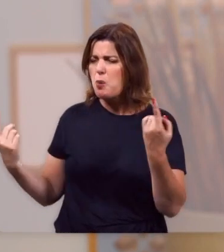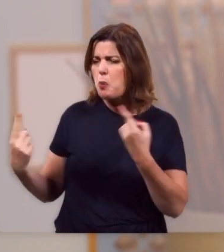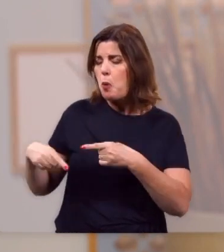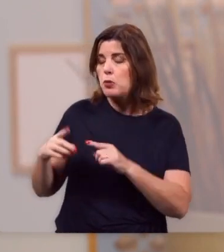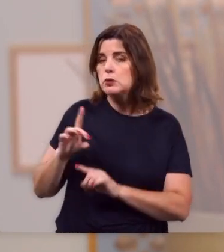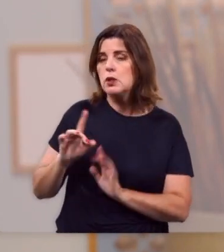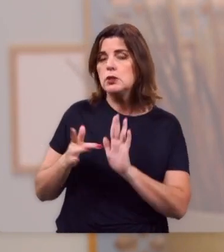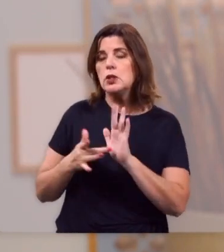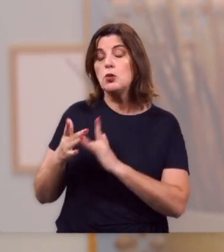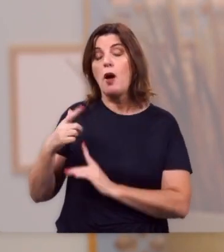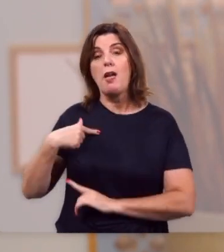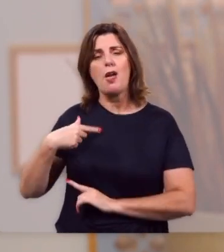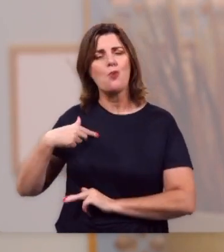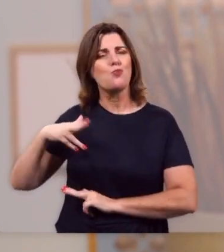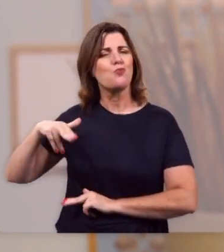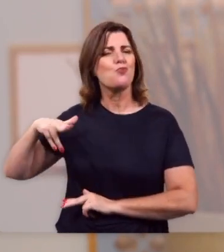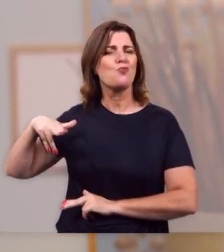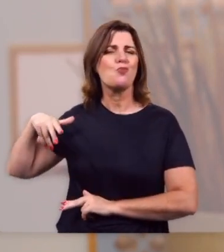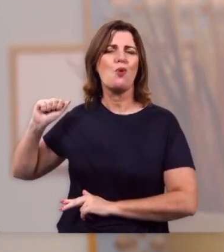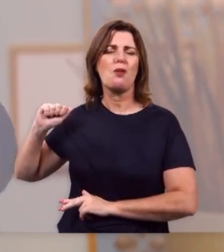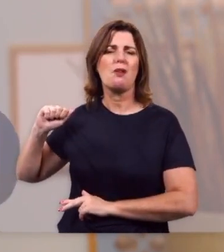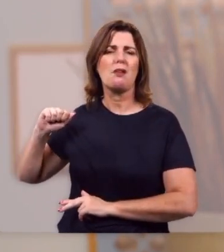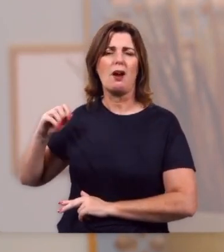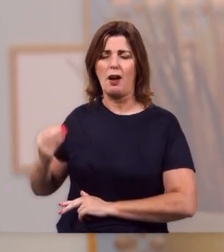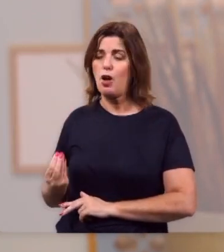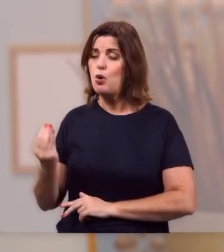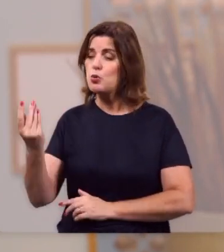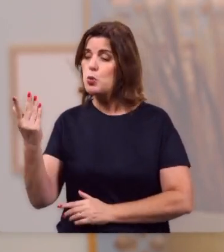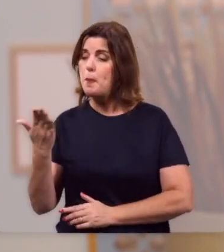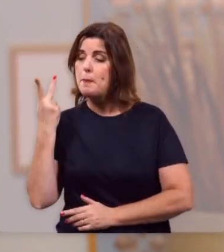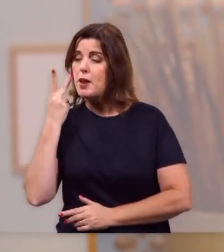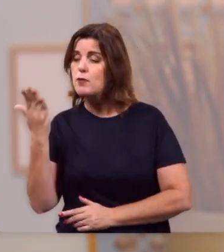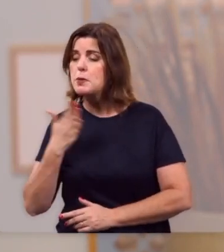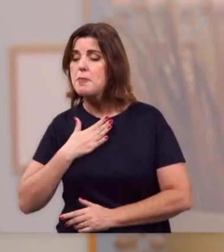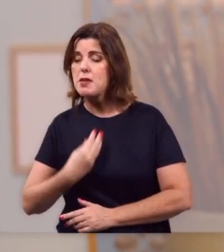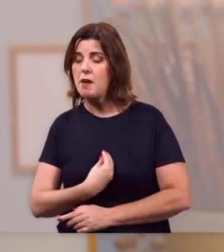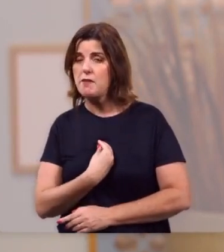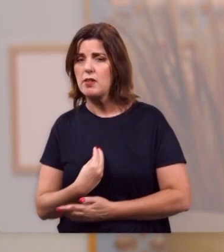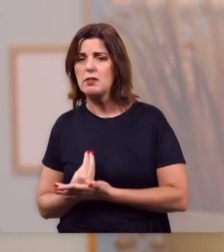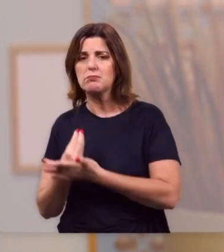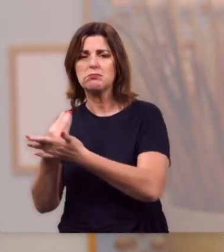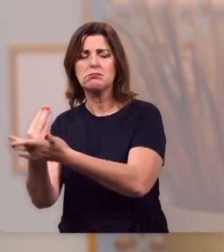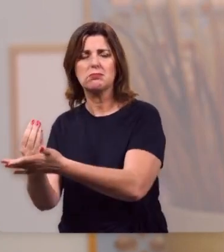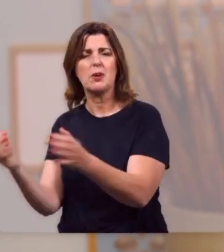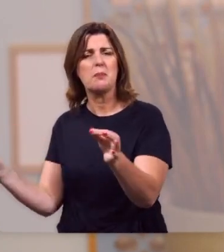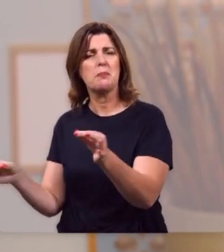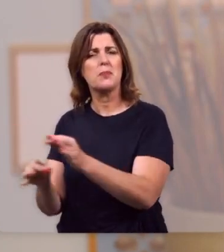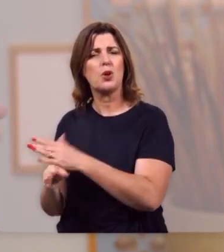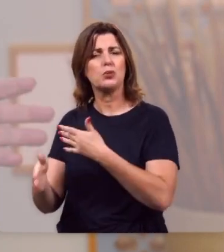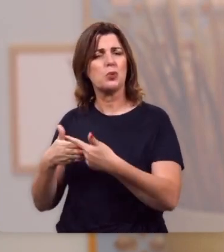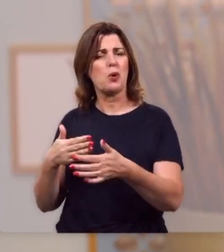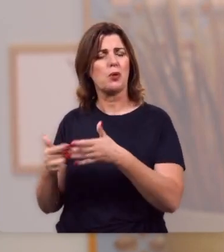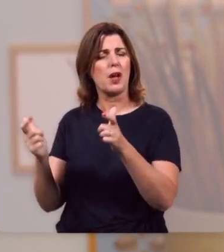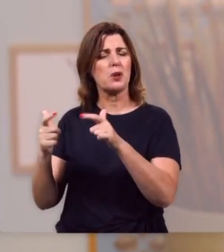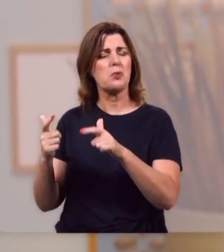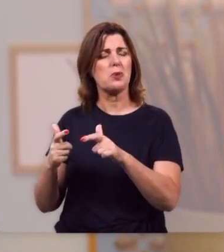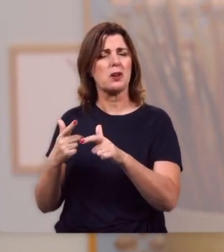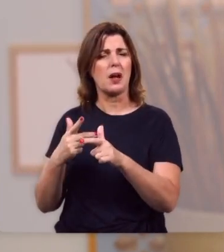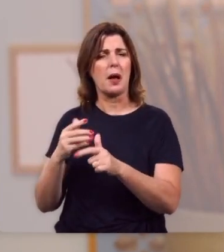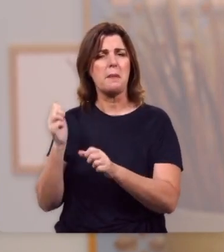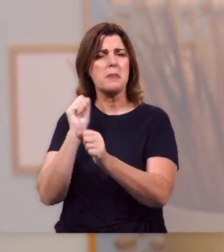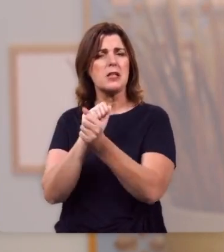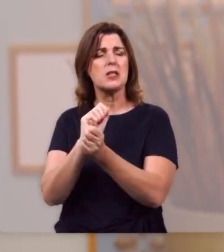eu jamais. Por ti darei minha vida. Eu estou pronto a ir contigo para a prisão e para a